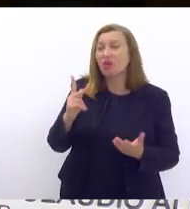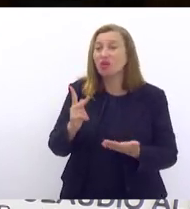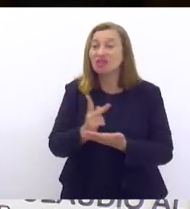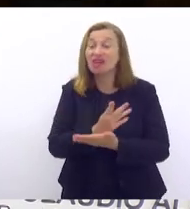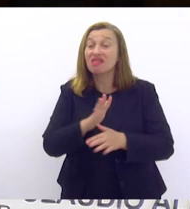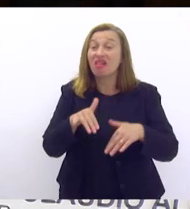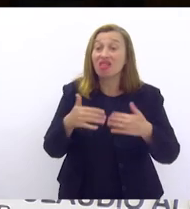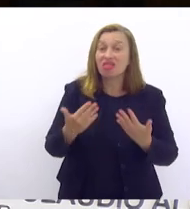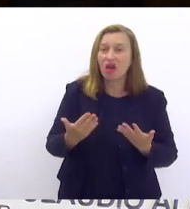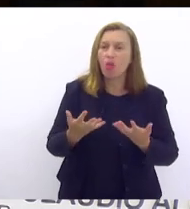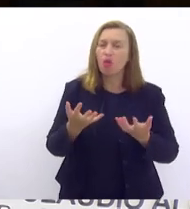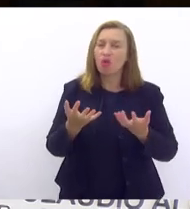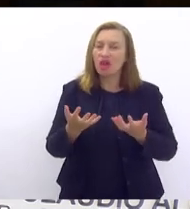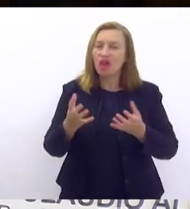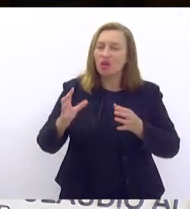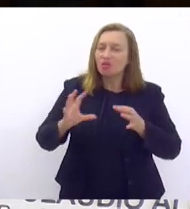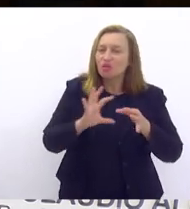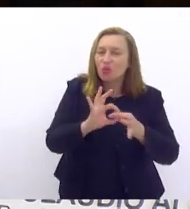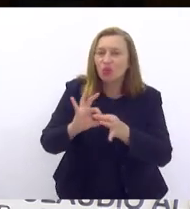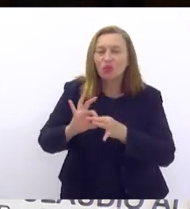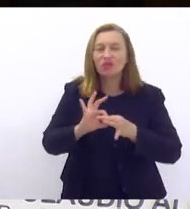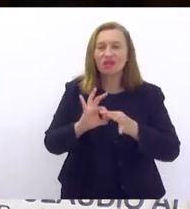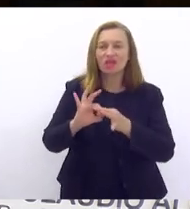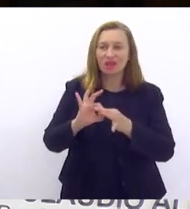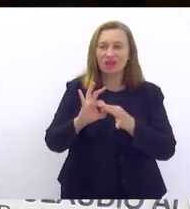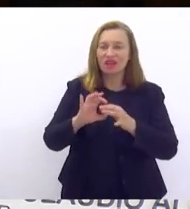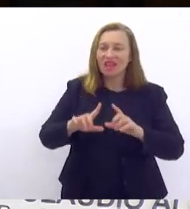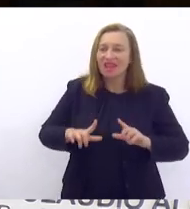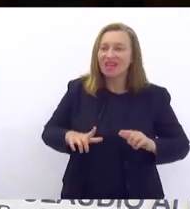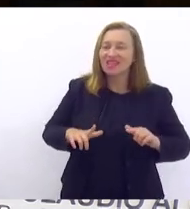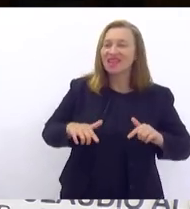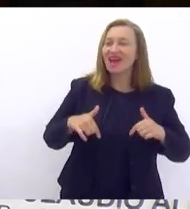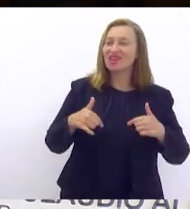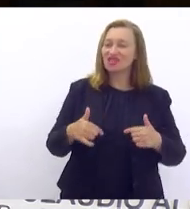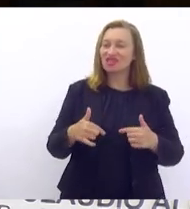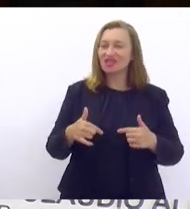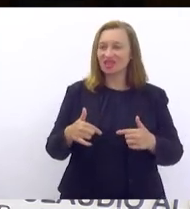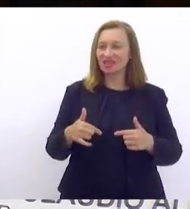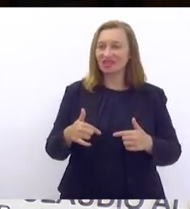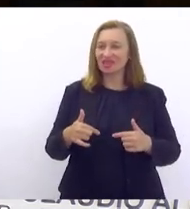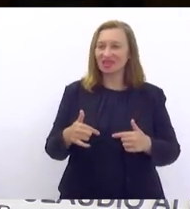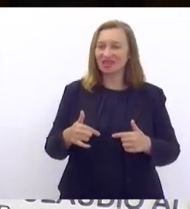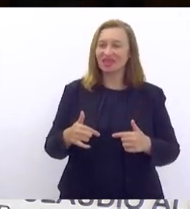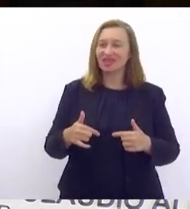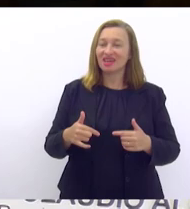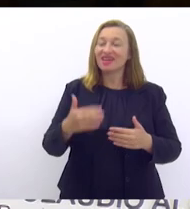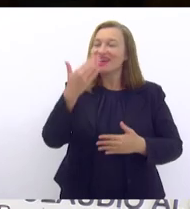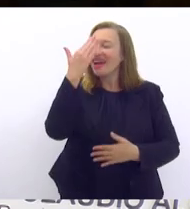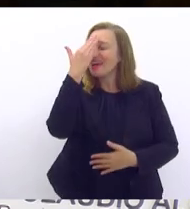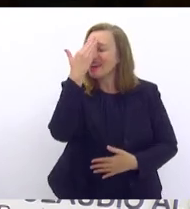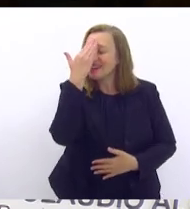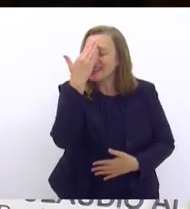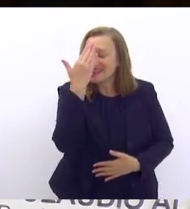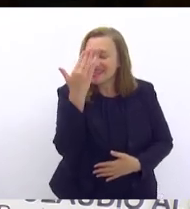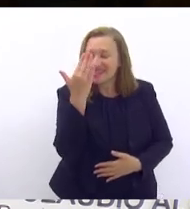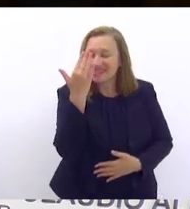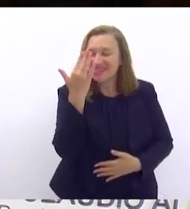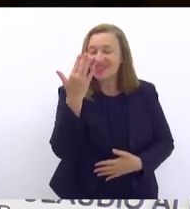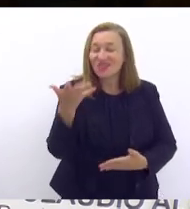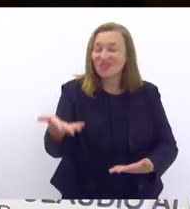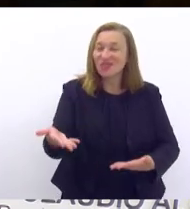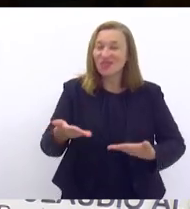Então eu quero me unir a essa ação de graças e agradecer o convite